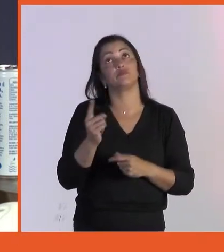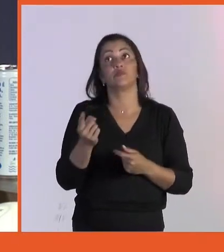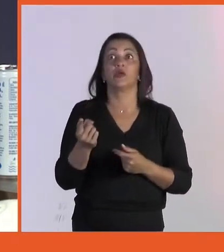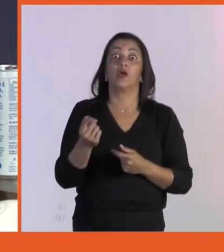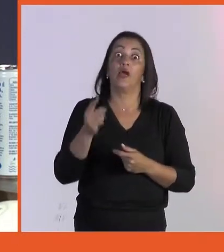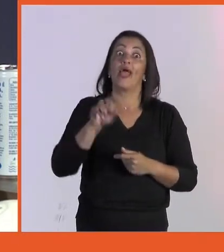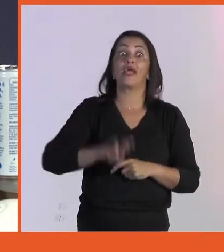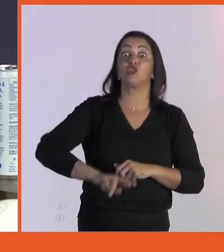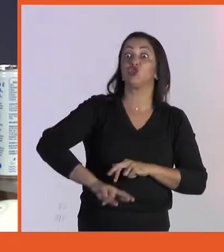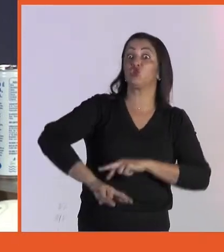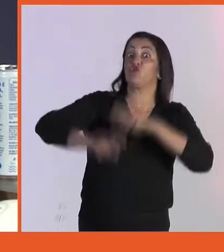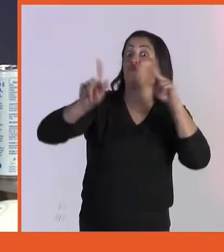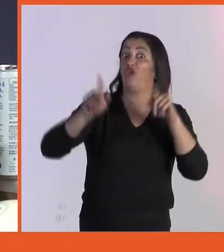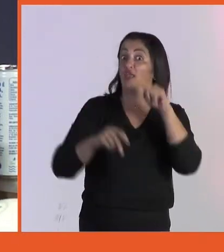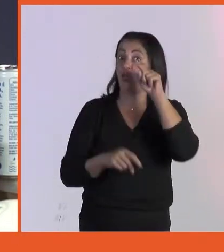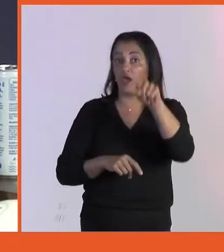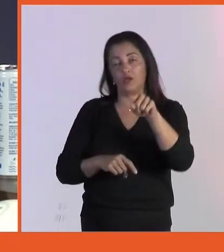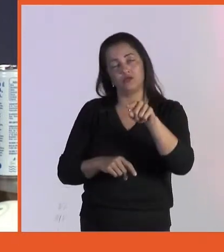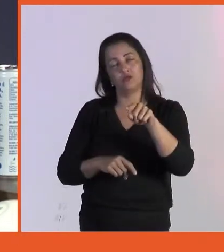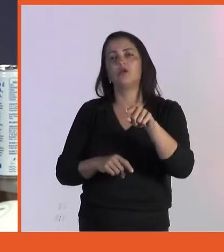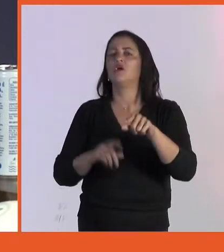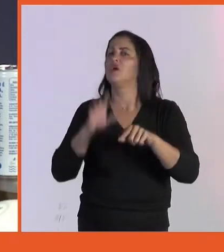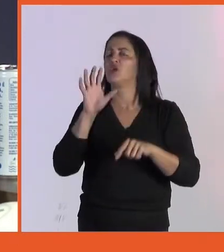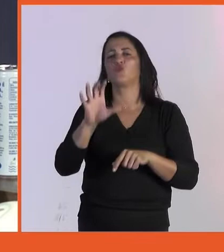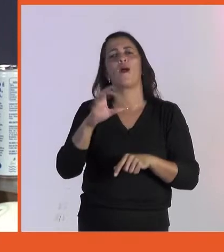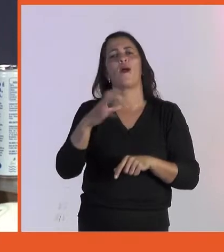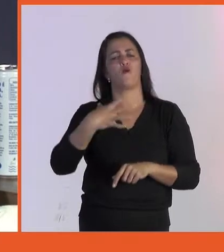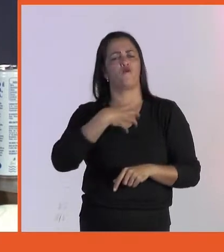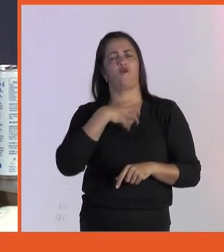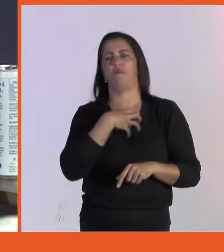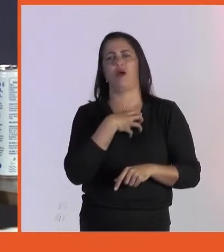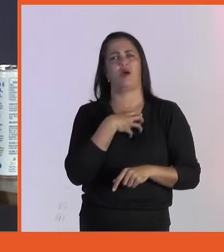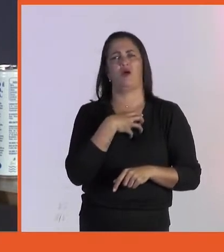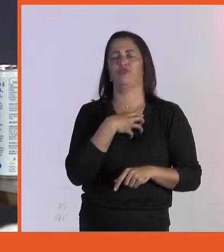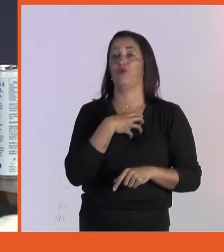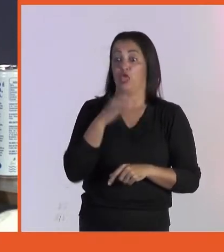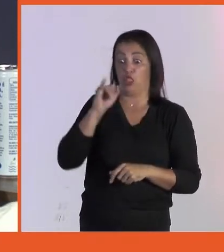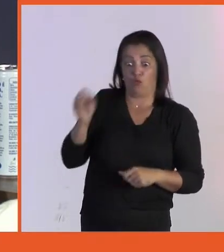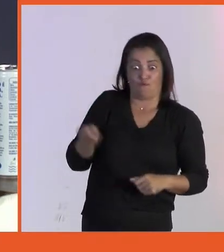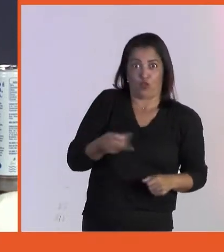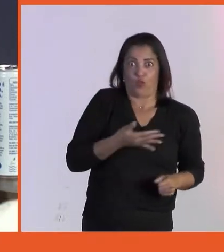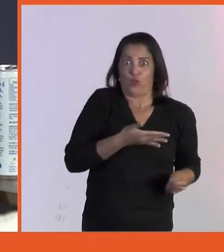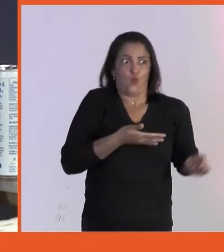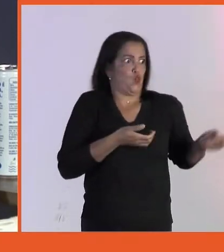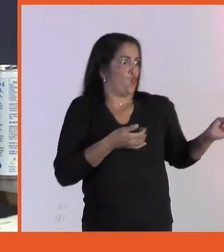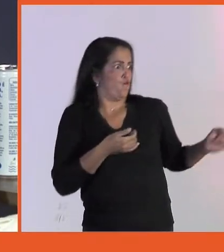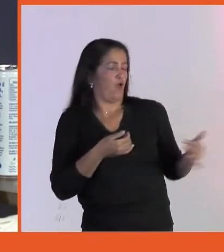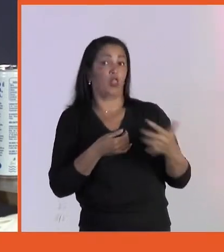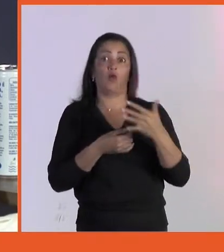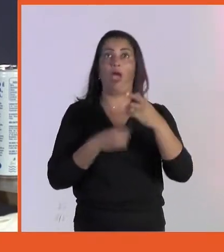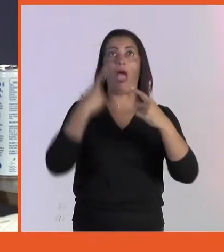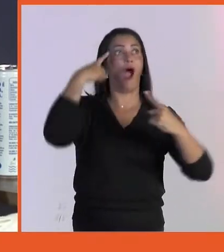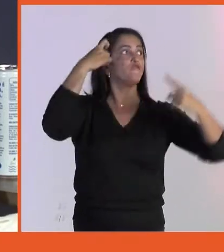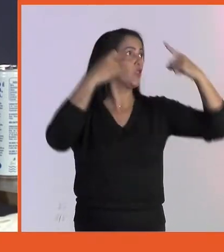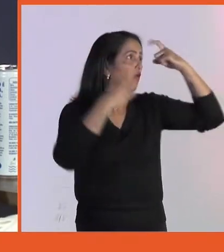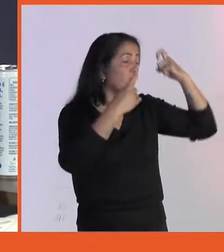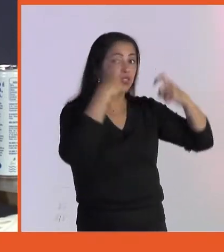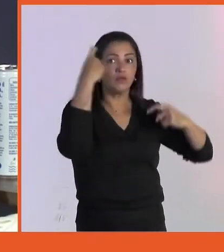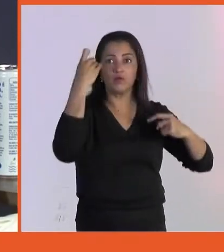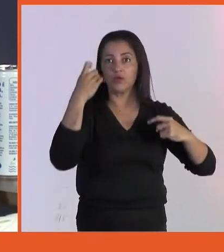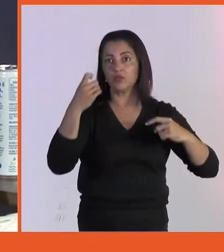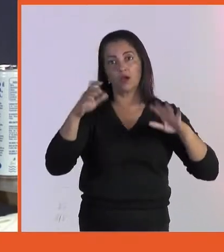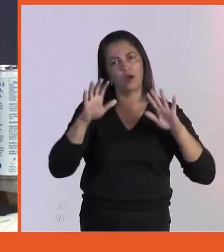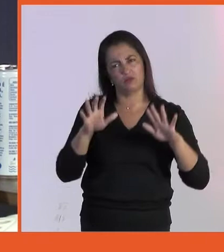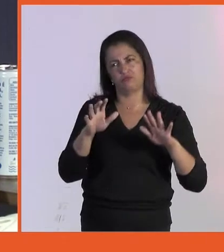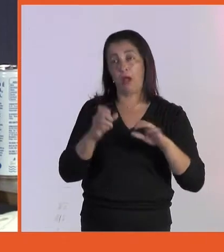ser o diferente. E ponto. Não é o formato inovador. Ah, mas o fulano fez um formato inovador e bombou.